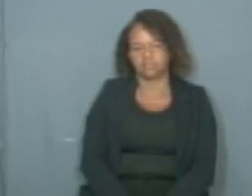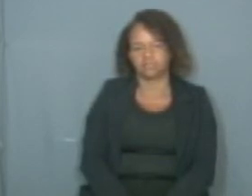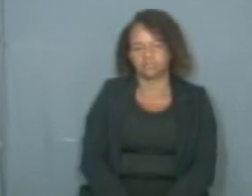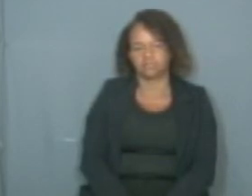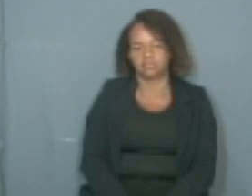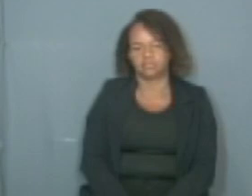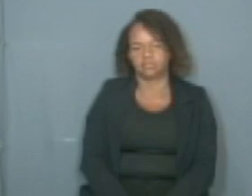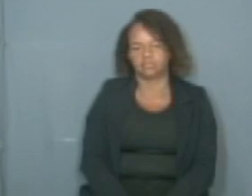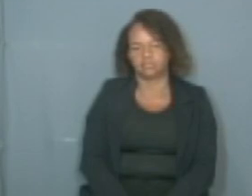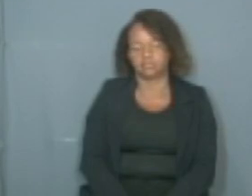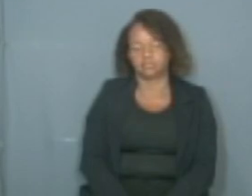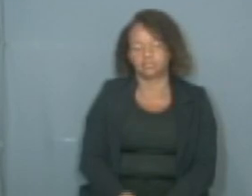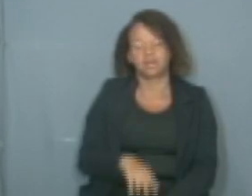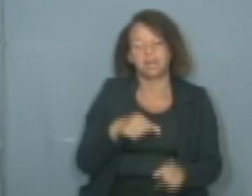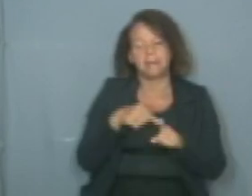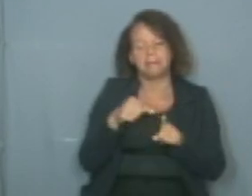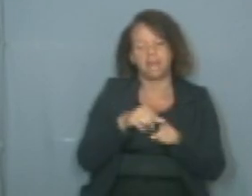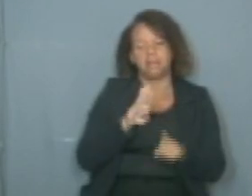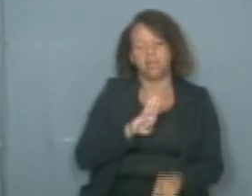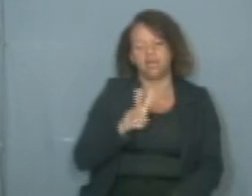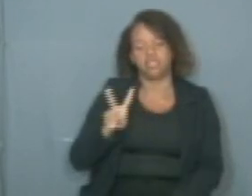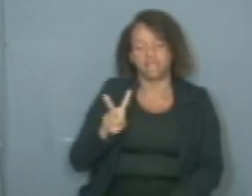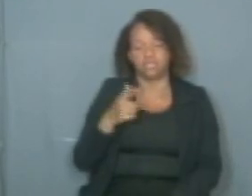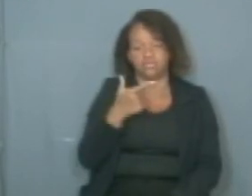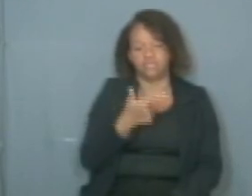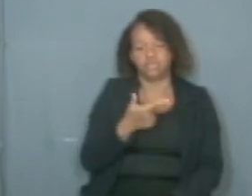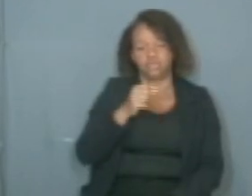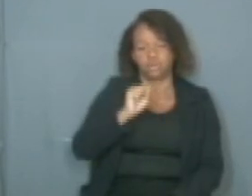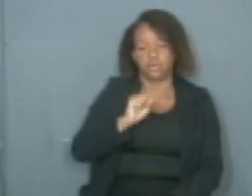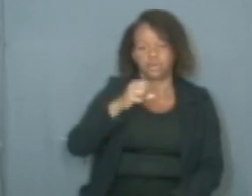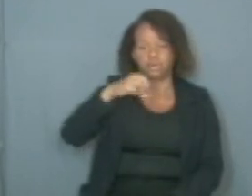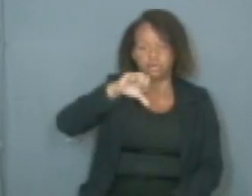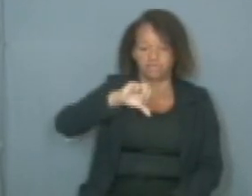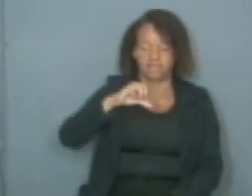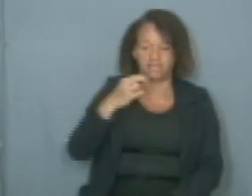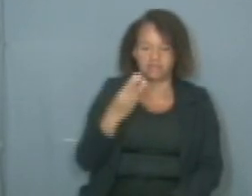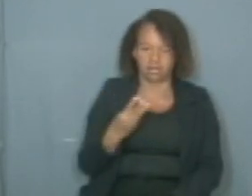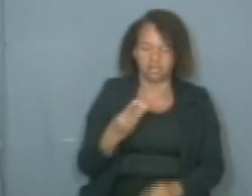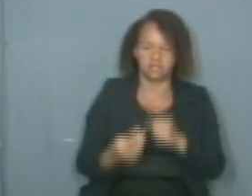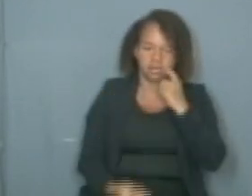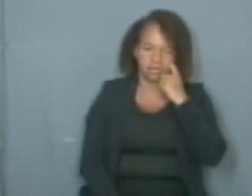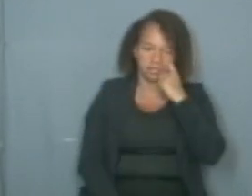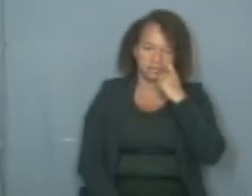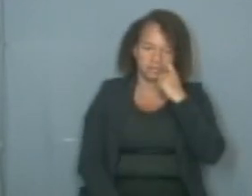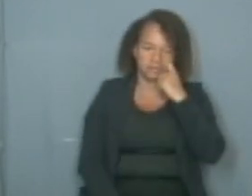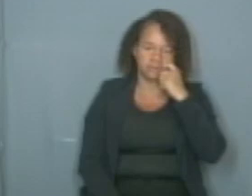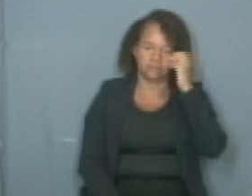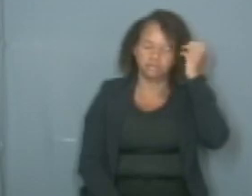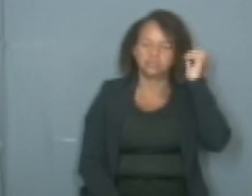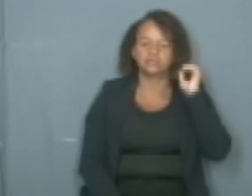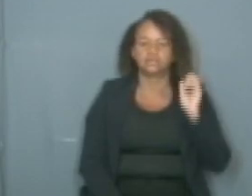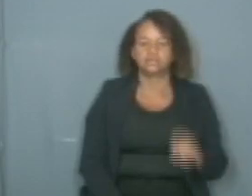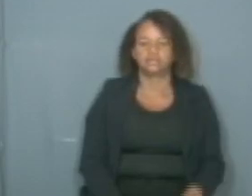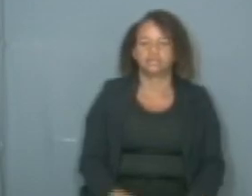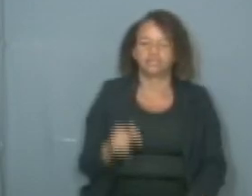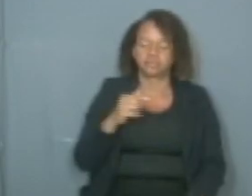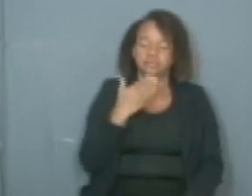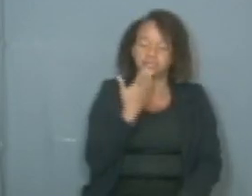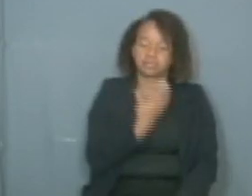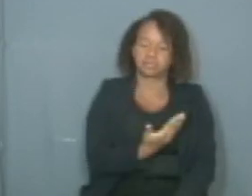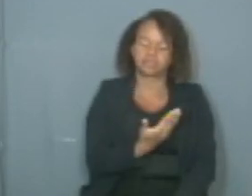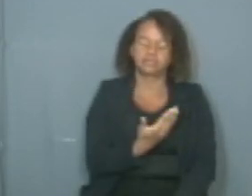Então, tem um aqui que é do bairro do Boa Viagem, que eu preciso falar, que é o 2893, tá? Aqui a gente faz um